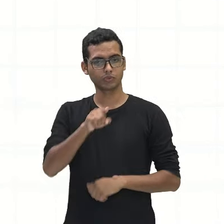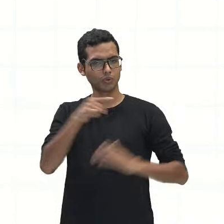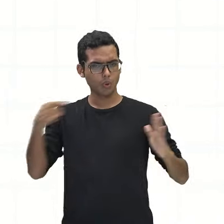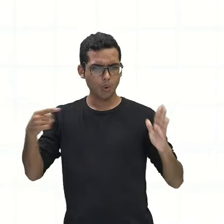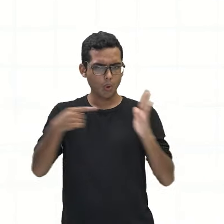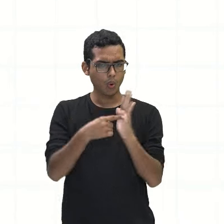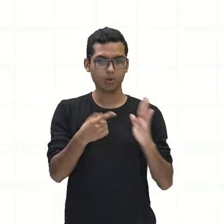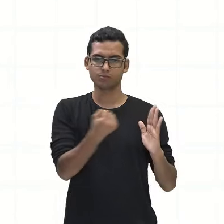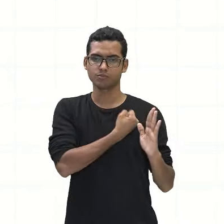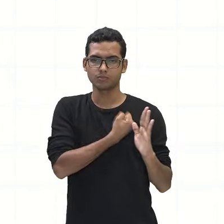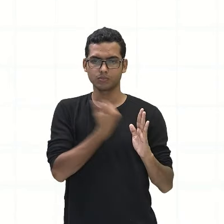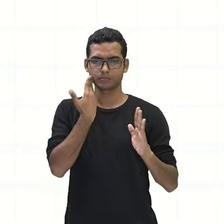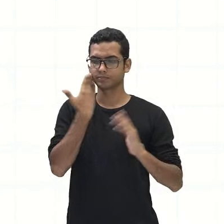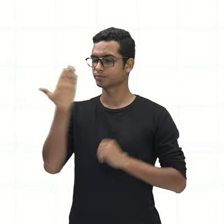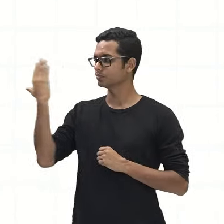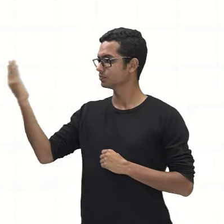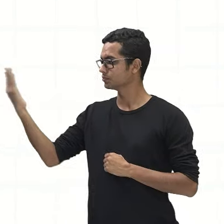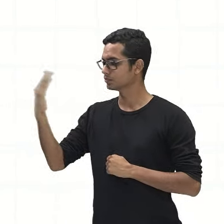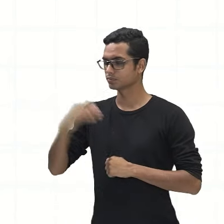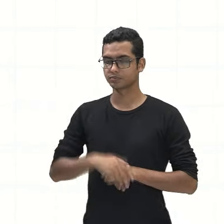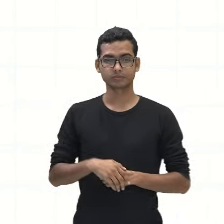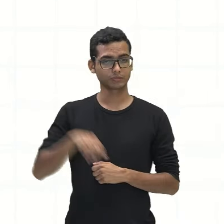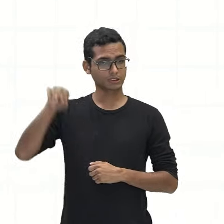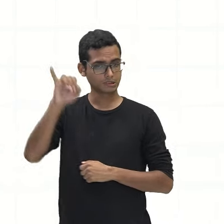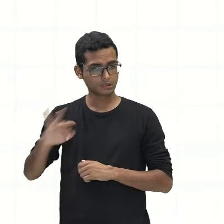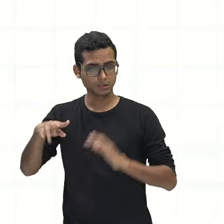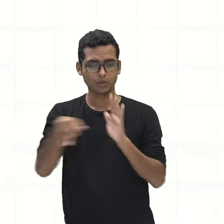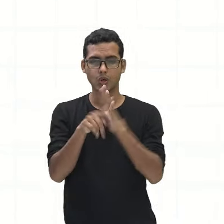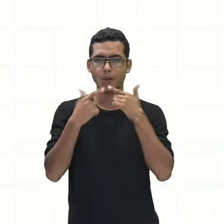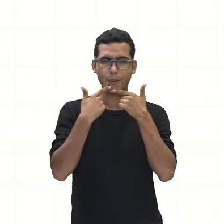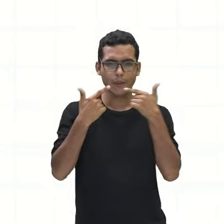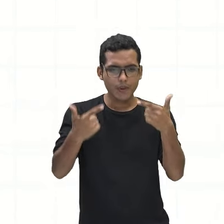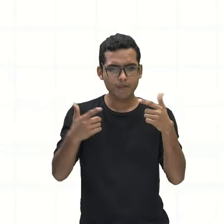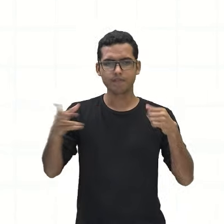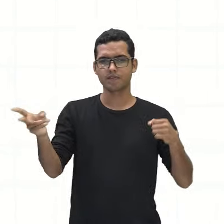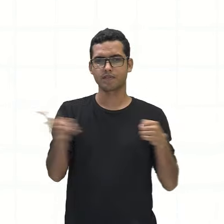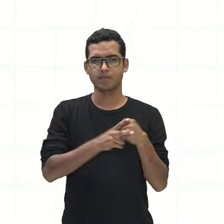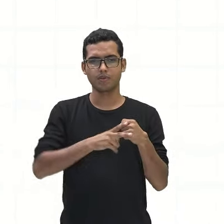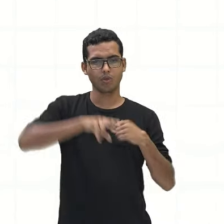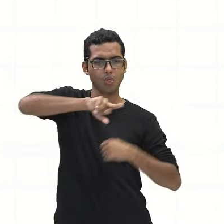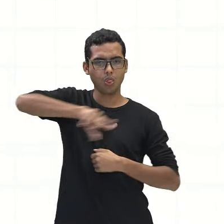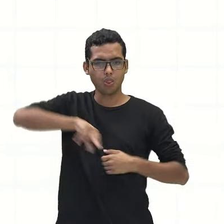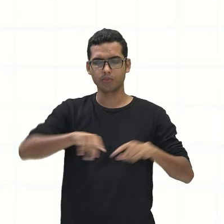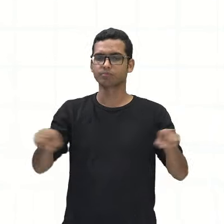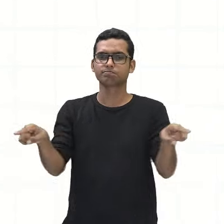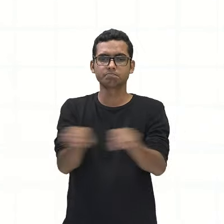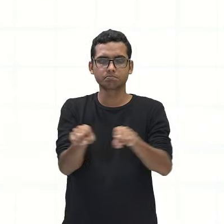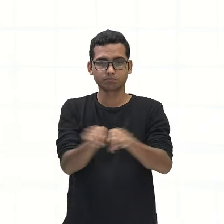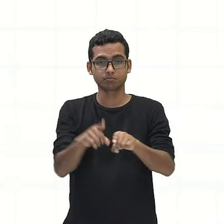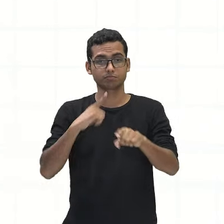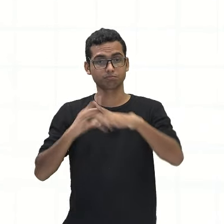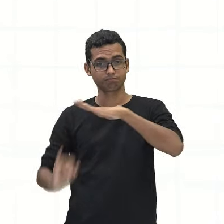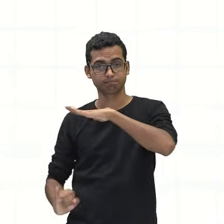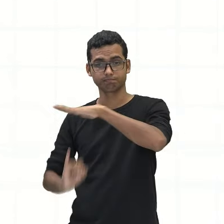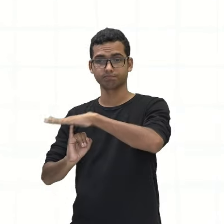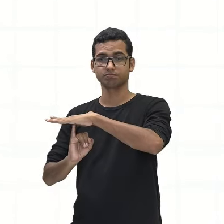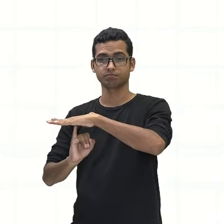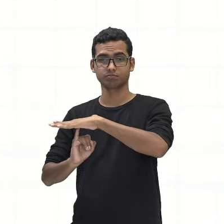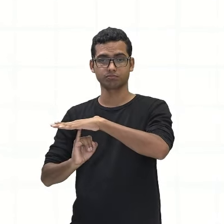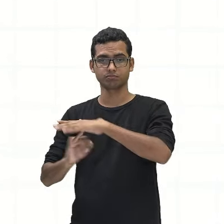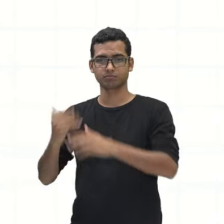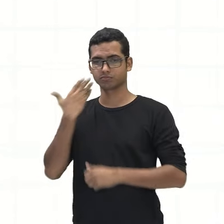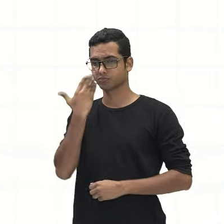o número do telefone, a imagem, uma linguagem não verbal, associada a uma linguagem verbal, vai trazer a instituição que